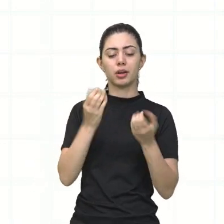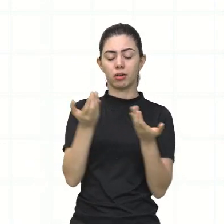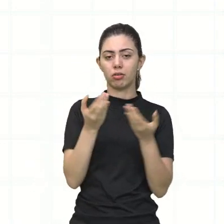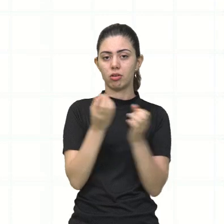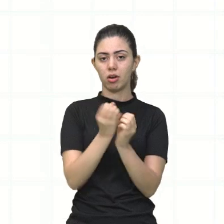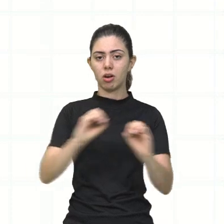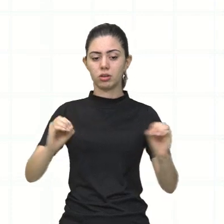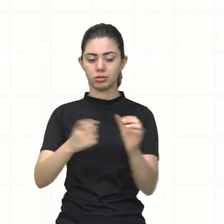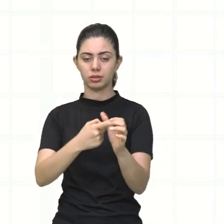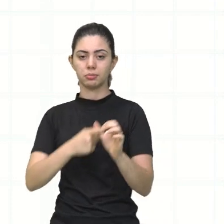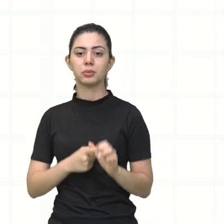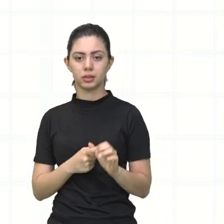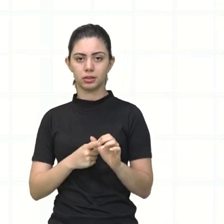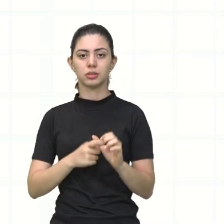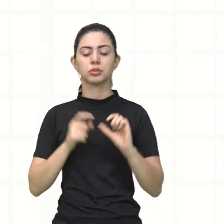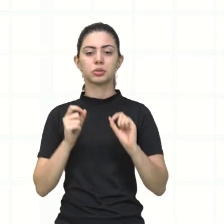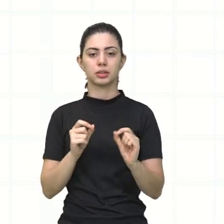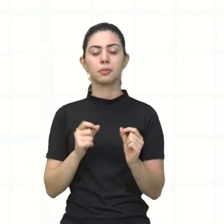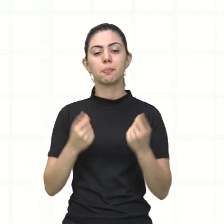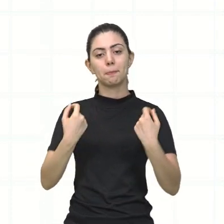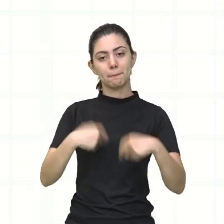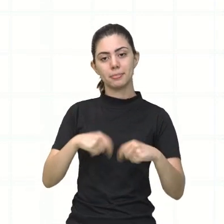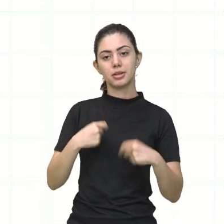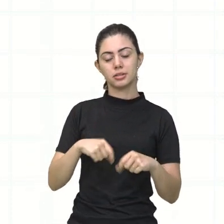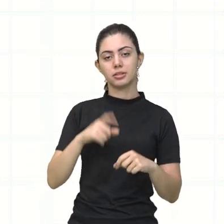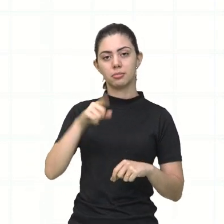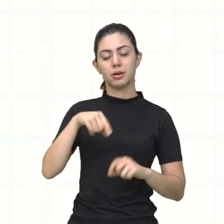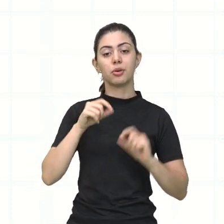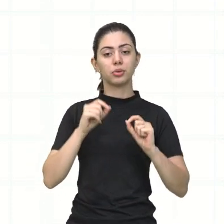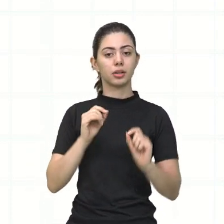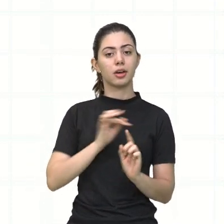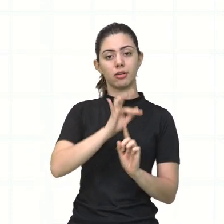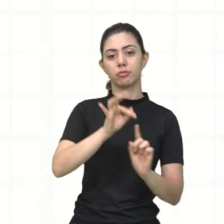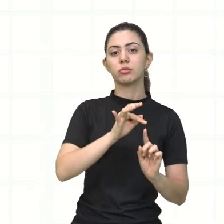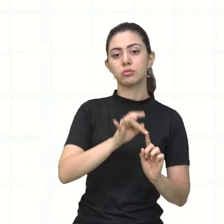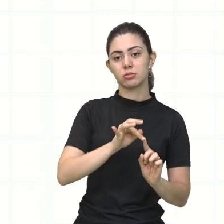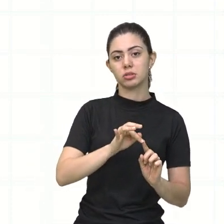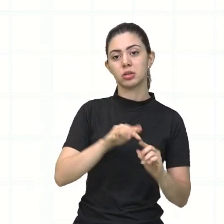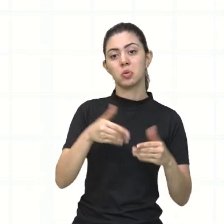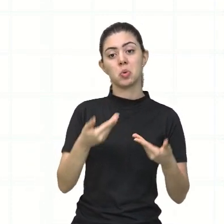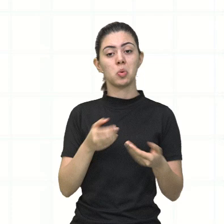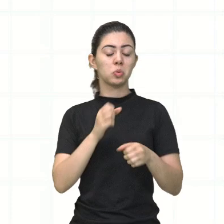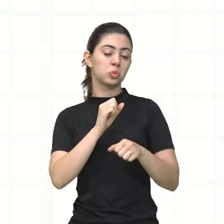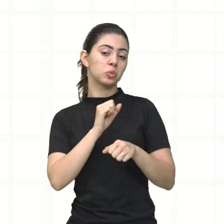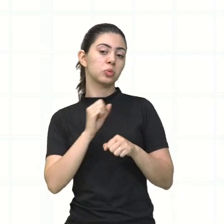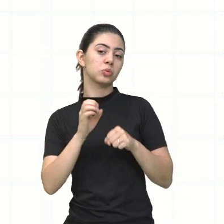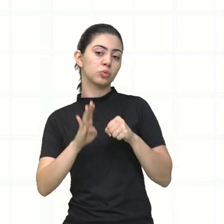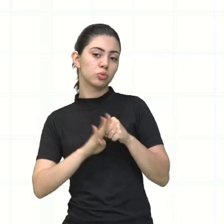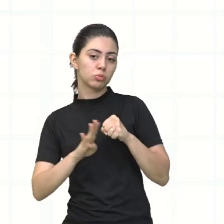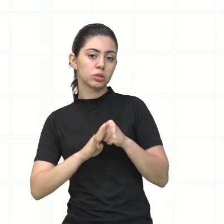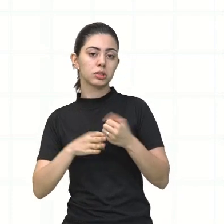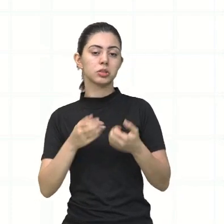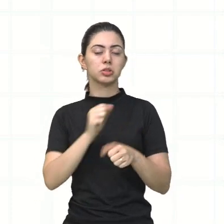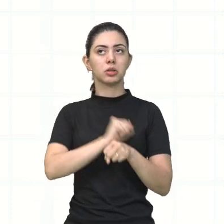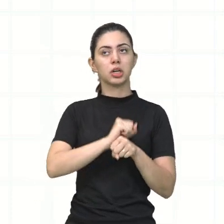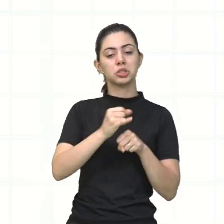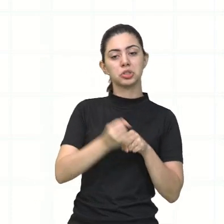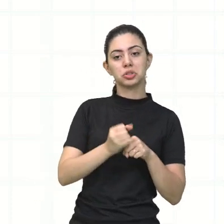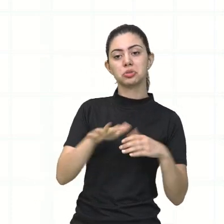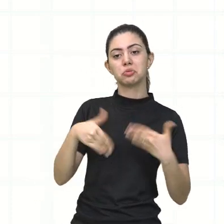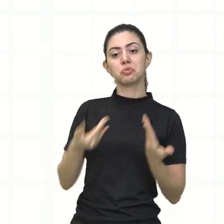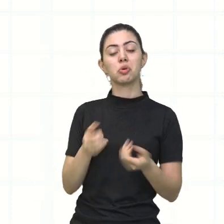subordinadas é que elas cumpram a função ou de substantivo, ou de adjetivo, ou